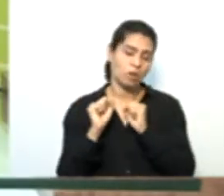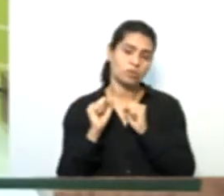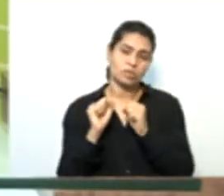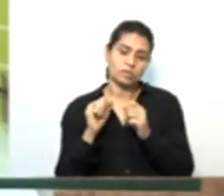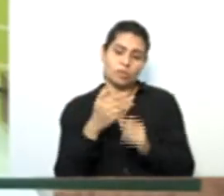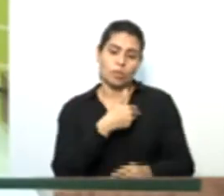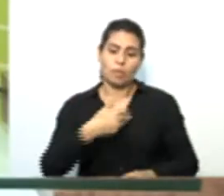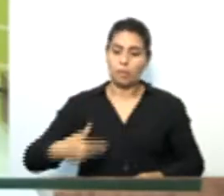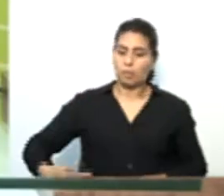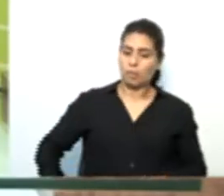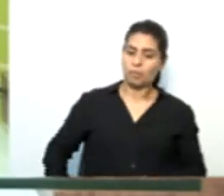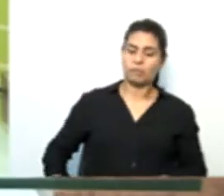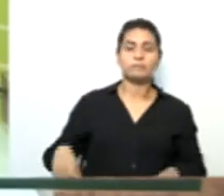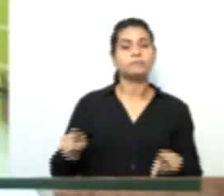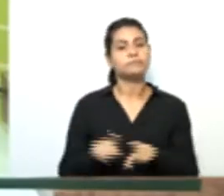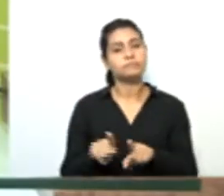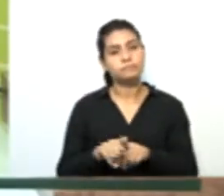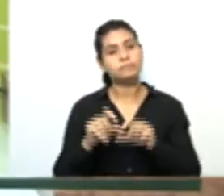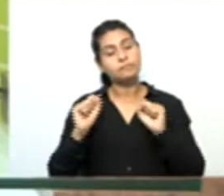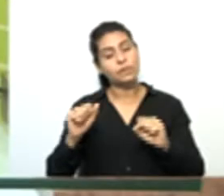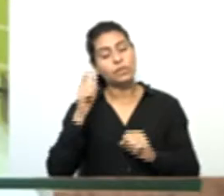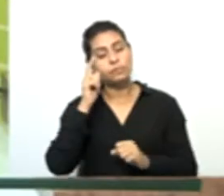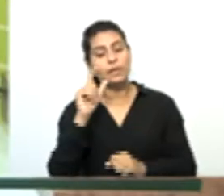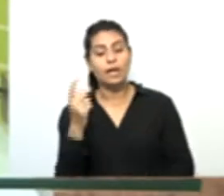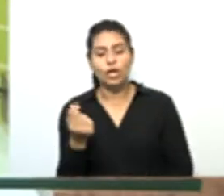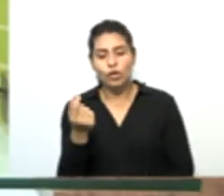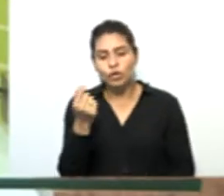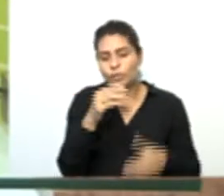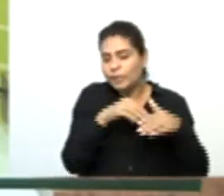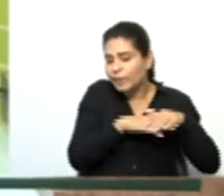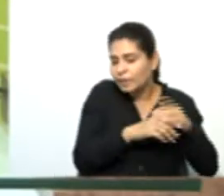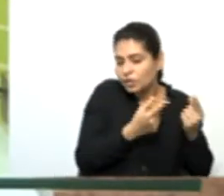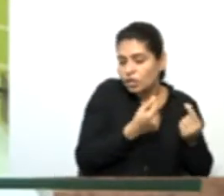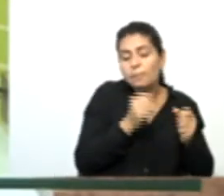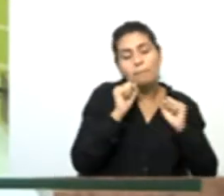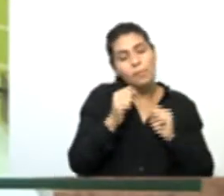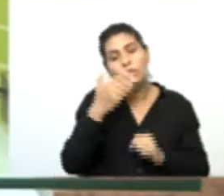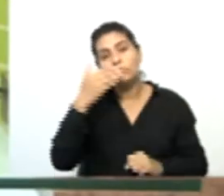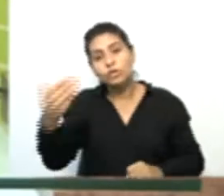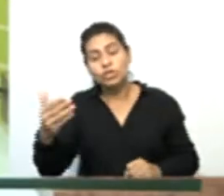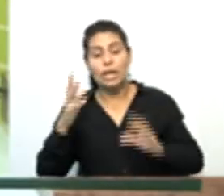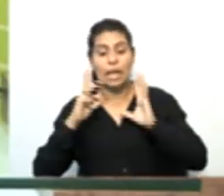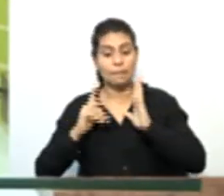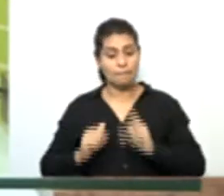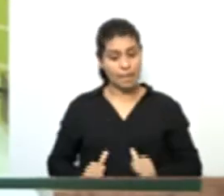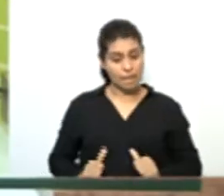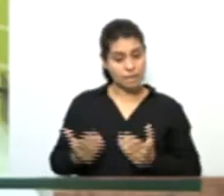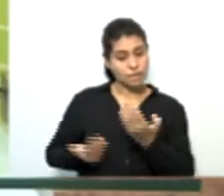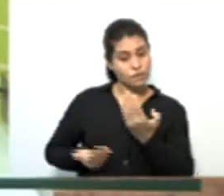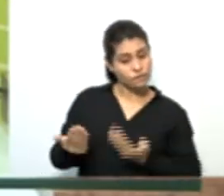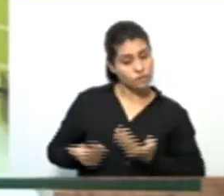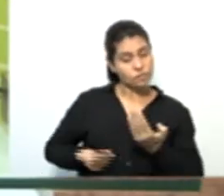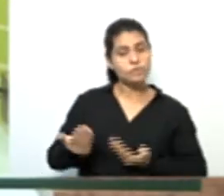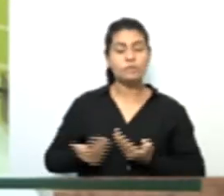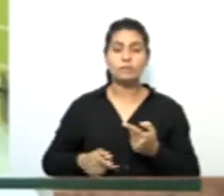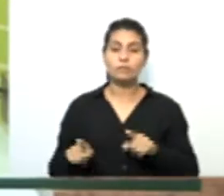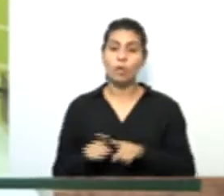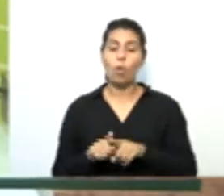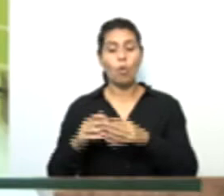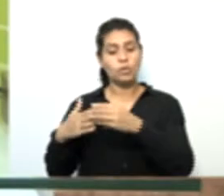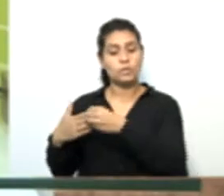pública, ela, para economizar nos encargos sociais, ela prefere terceirizar serviços de limpeza, terceirizar serviços